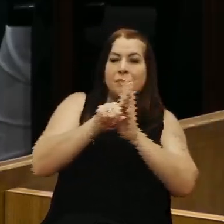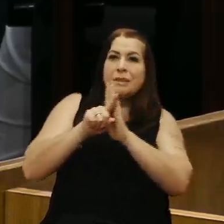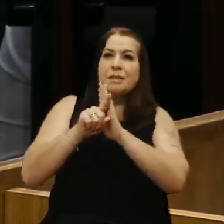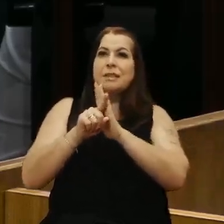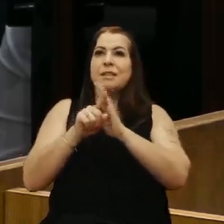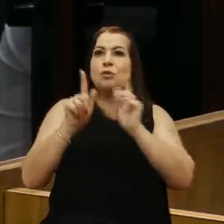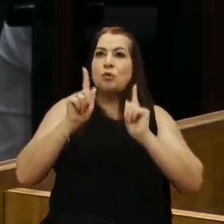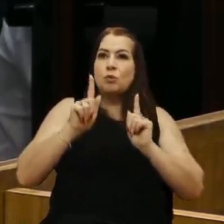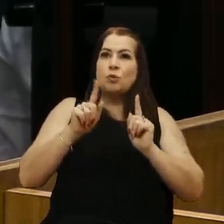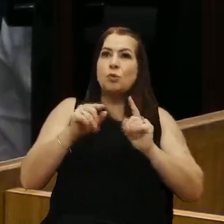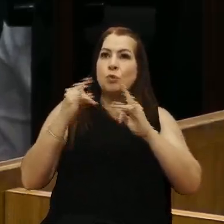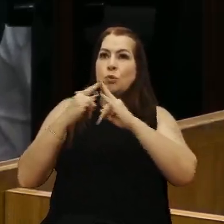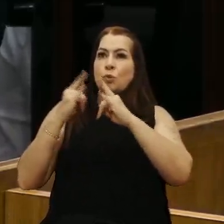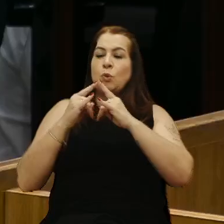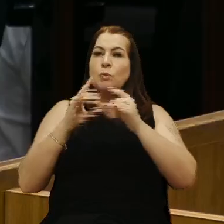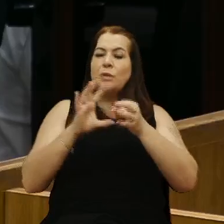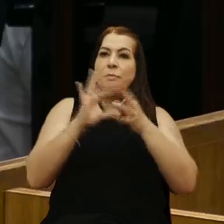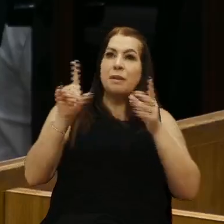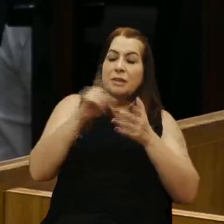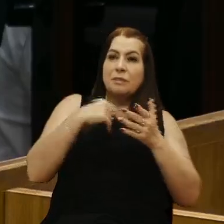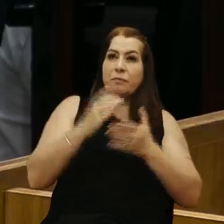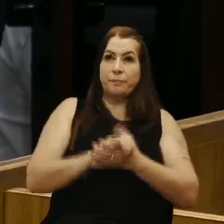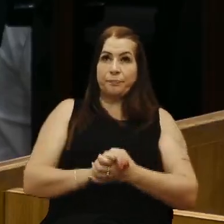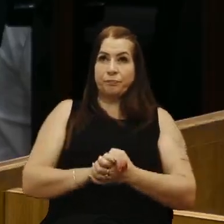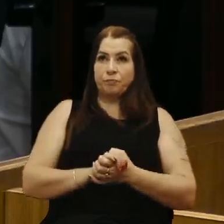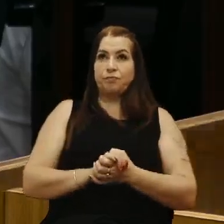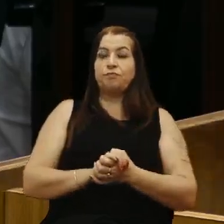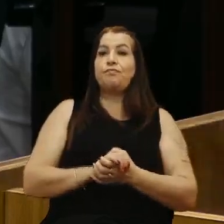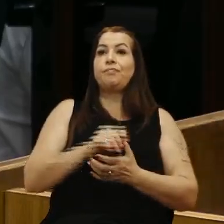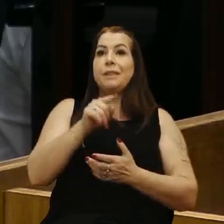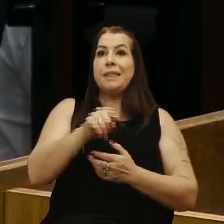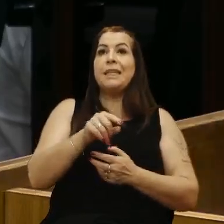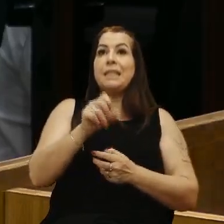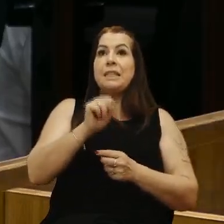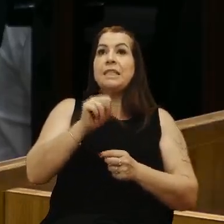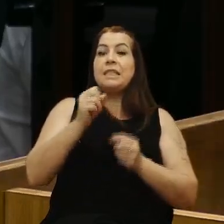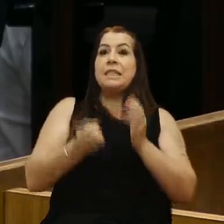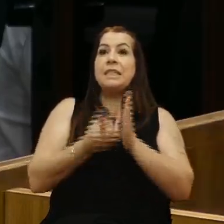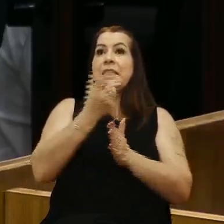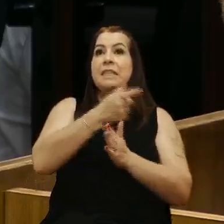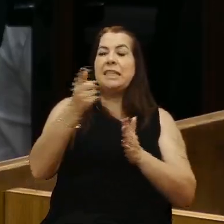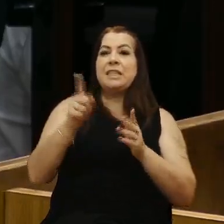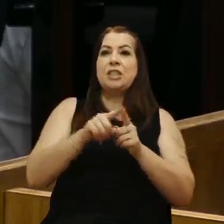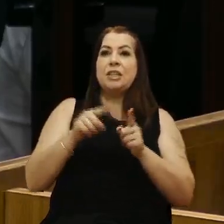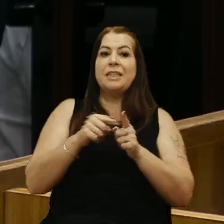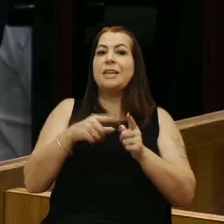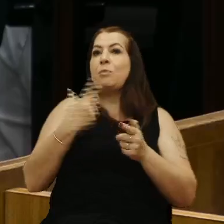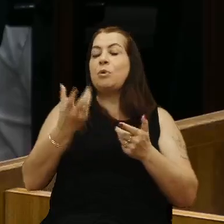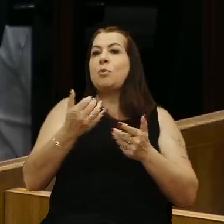e deliberativos. E aí se cria, com o perdão da